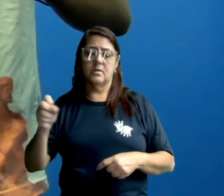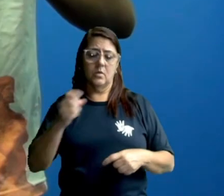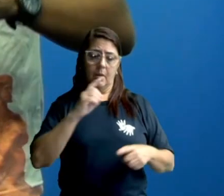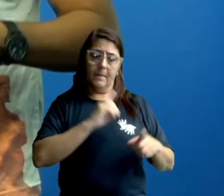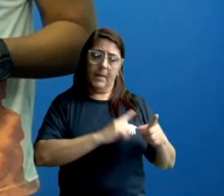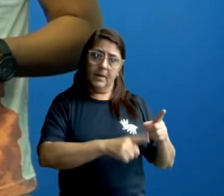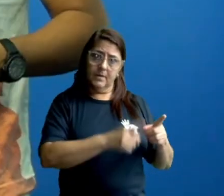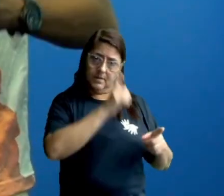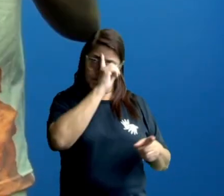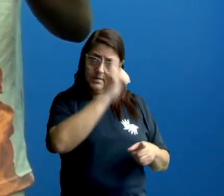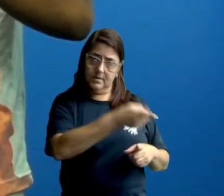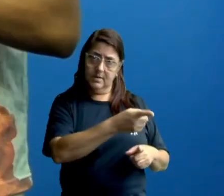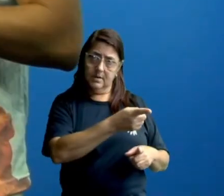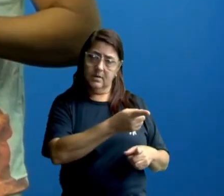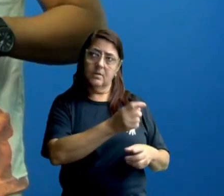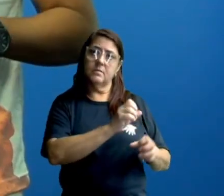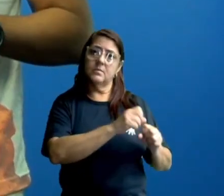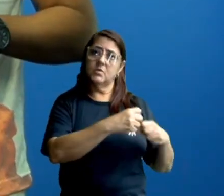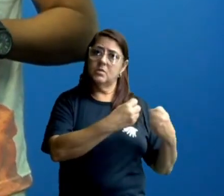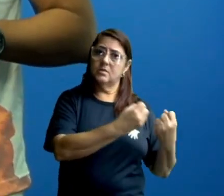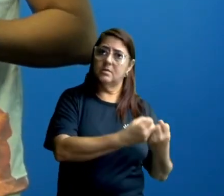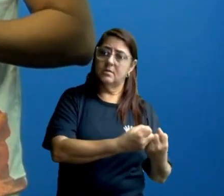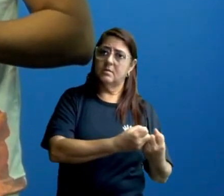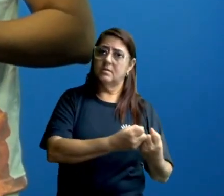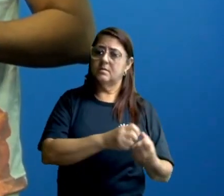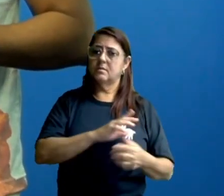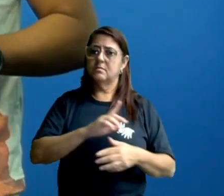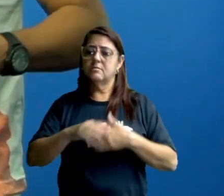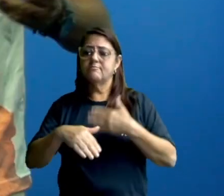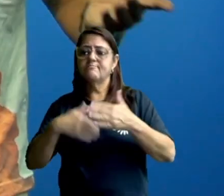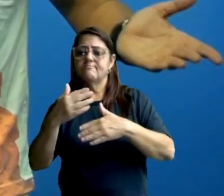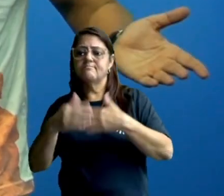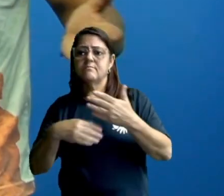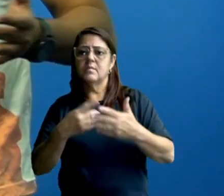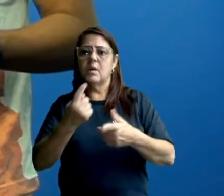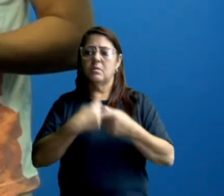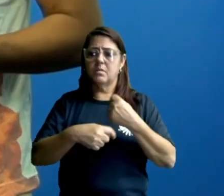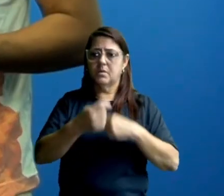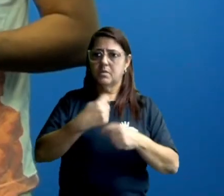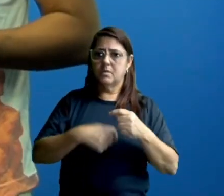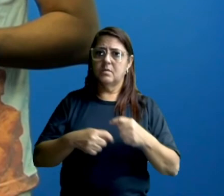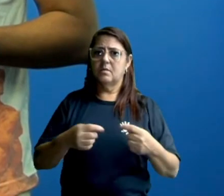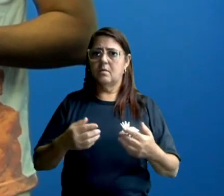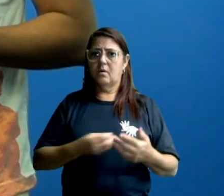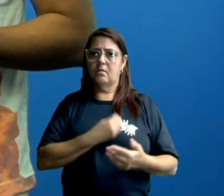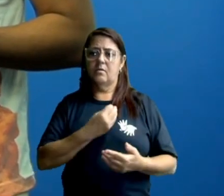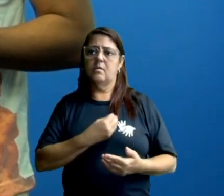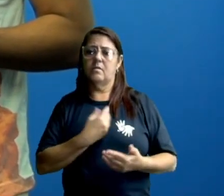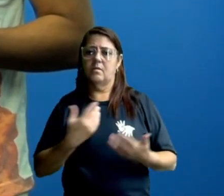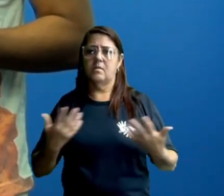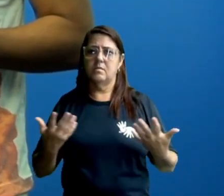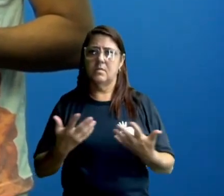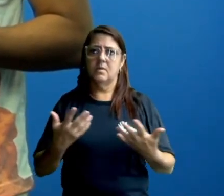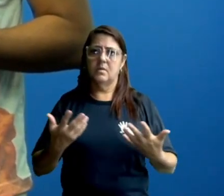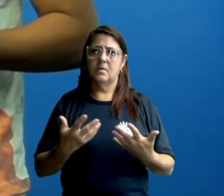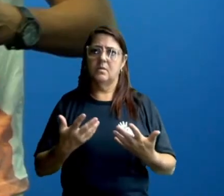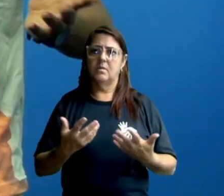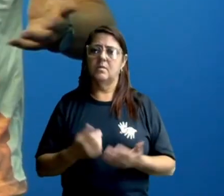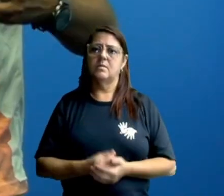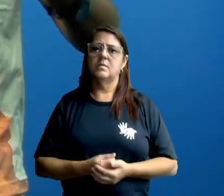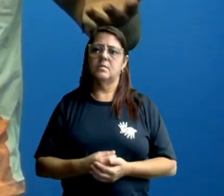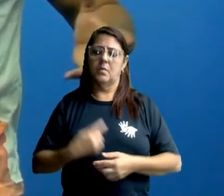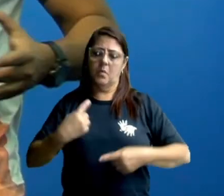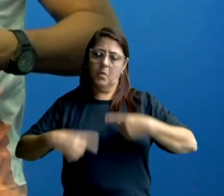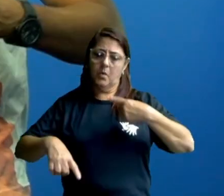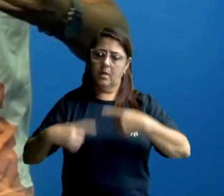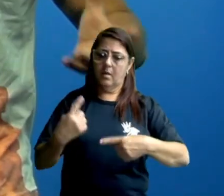com a quebra do Muro de Berlim, significa a supremacia capitalista, que atualmente é o que nós vivemos como sistema